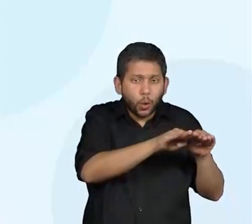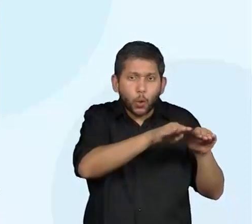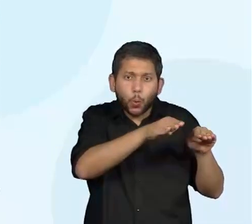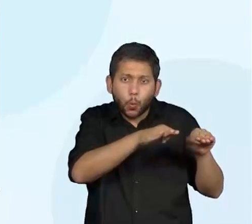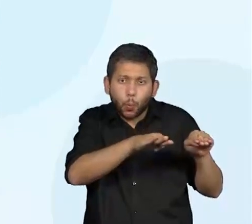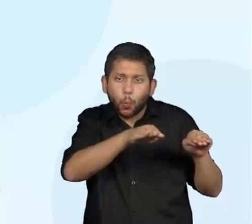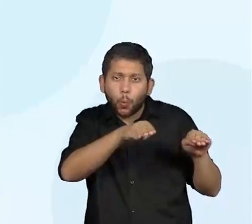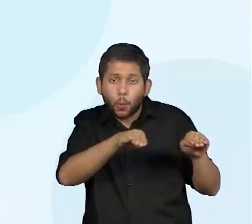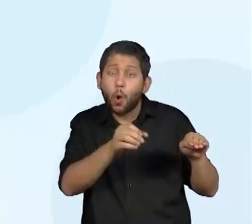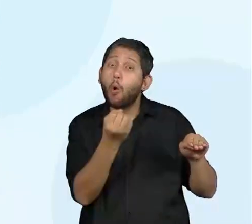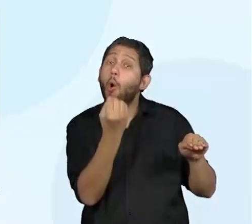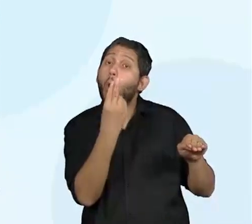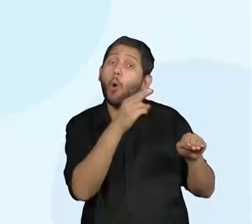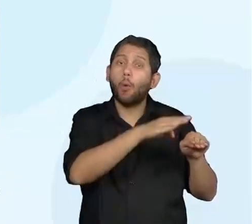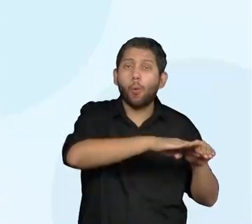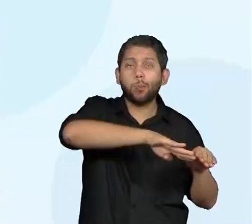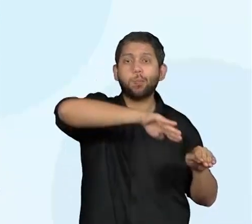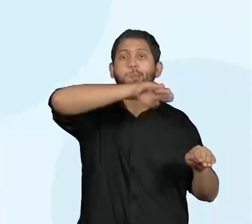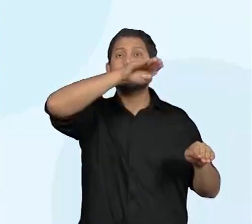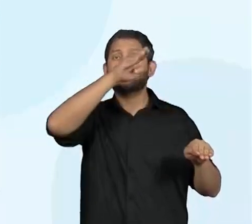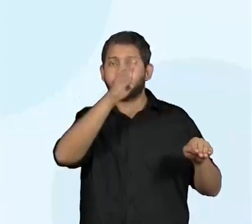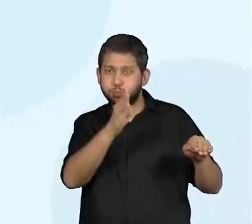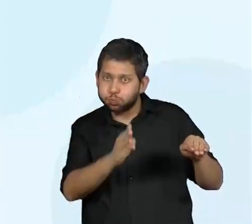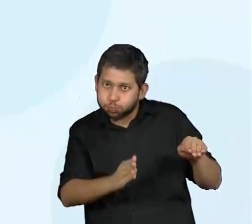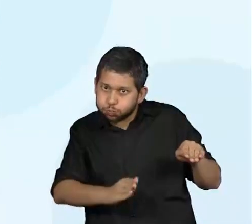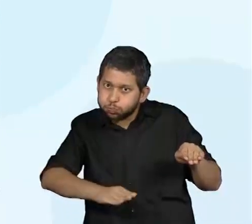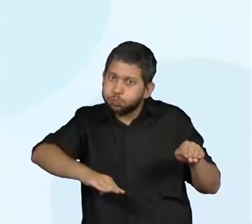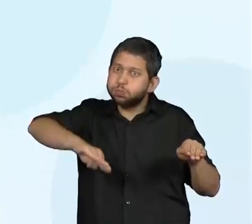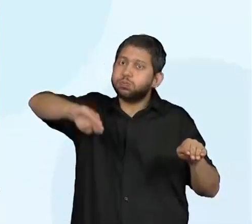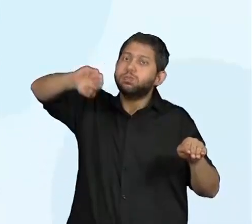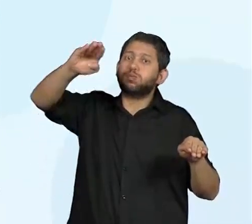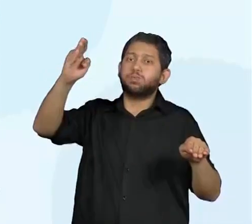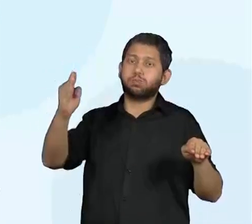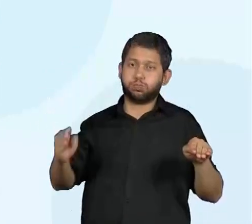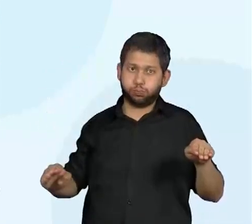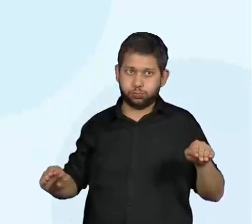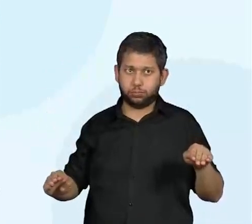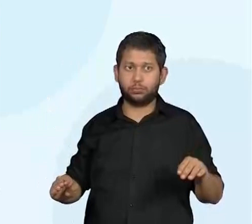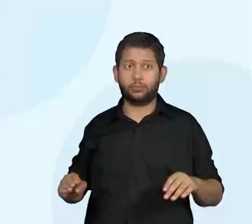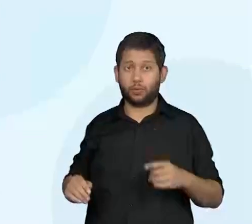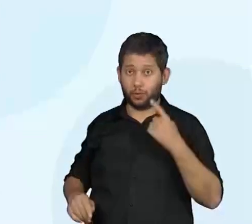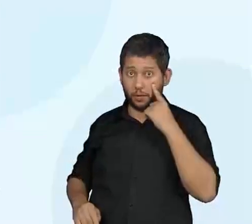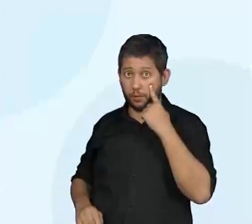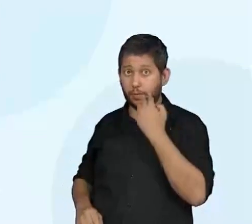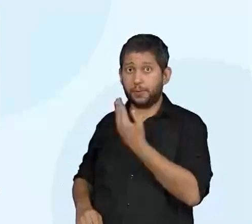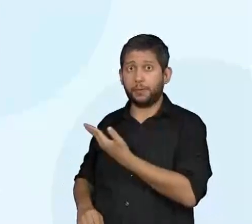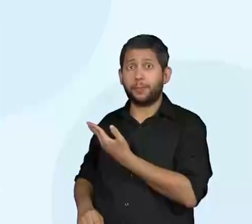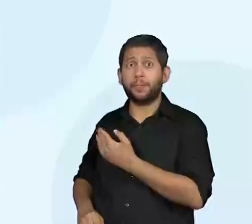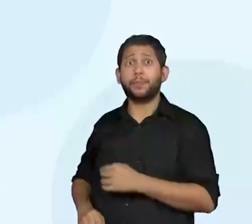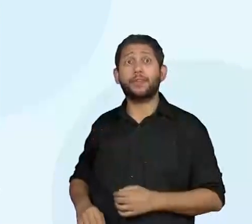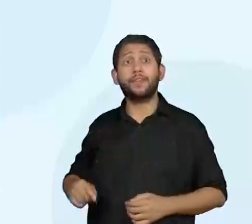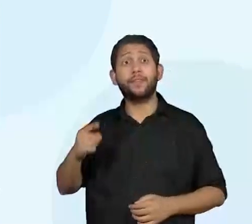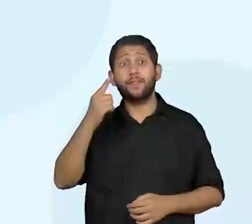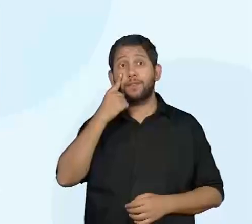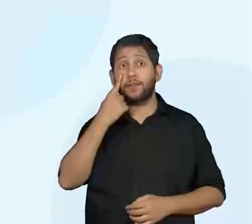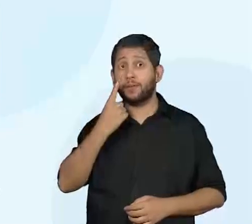relação às áreas próximas mais baixas. Então temos aqui, ó, aqui a gente consegue ver